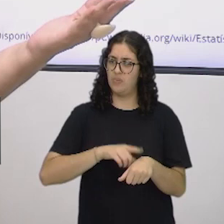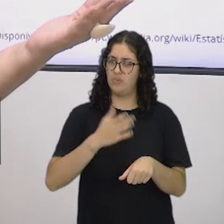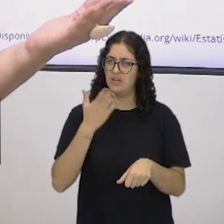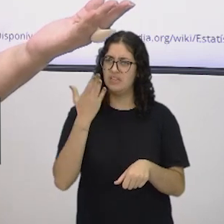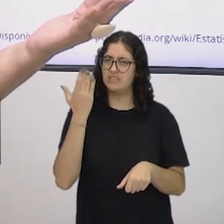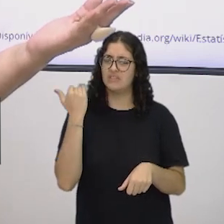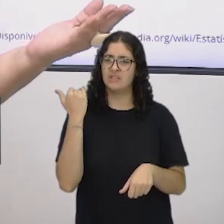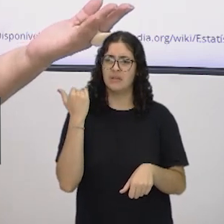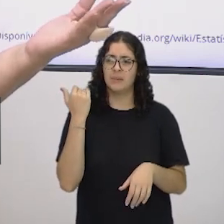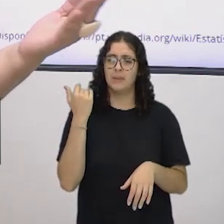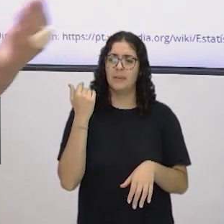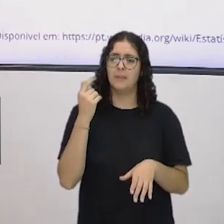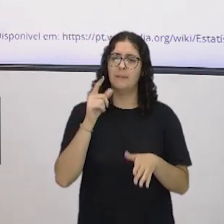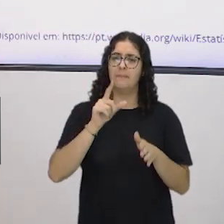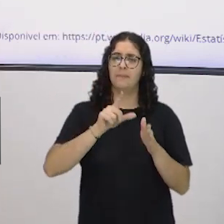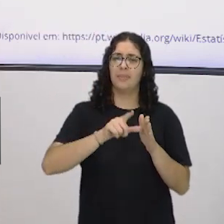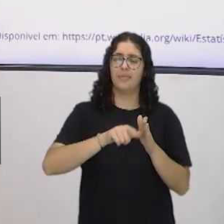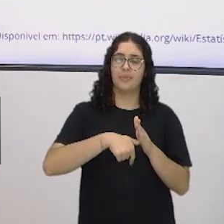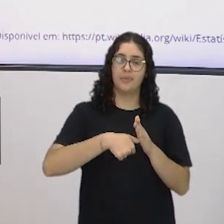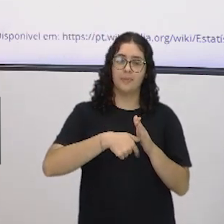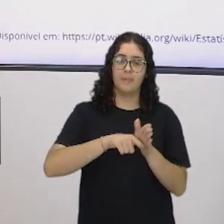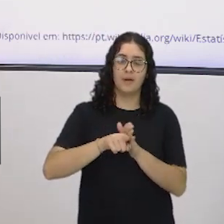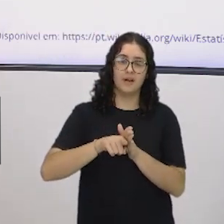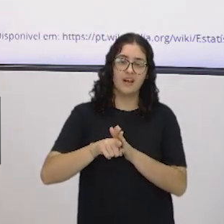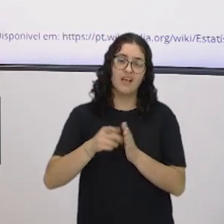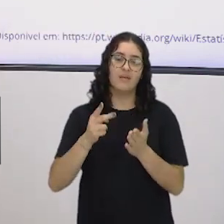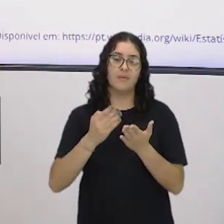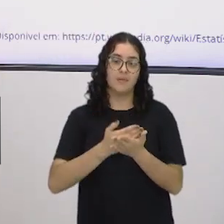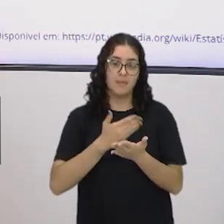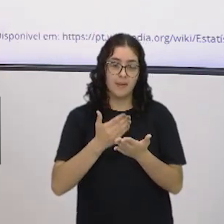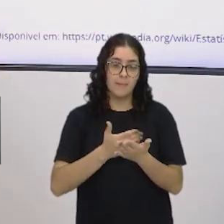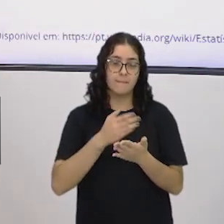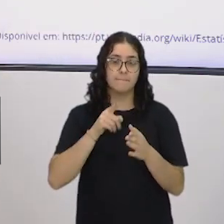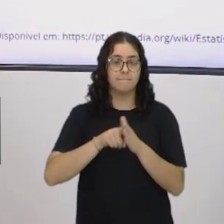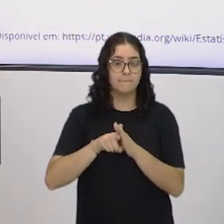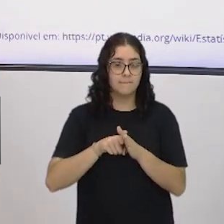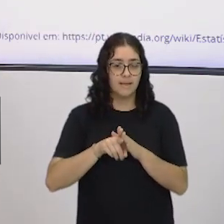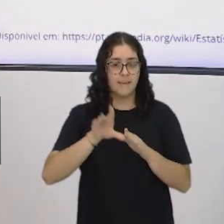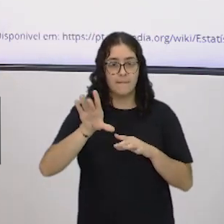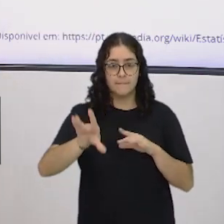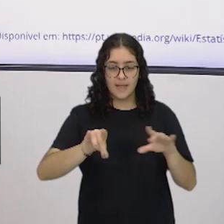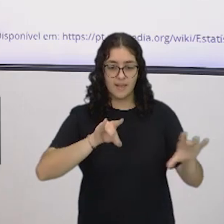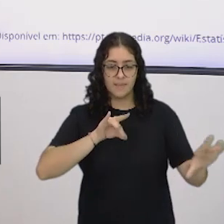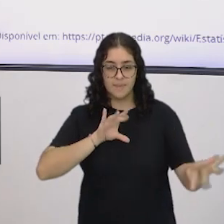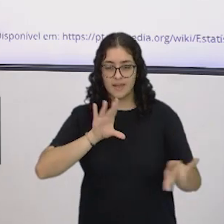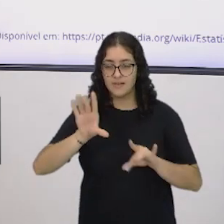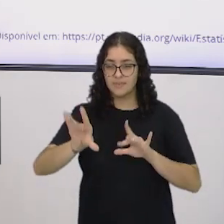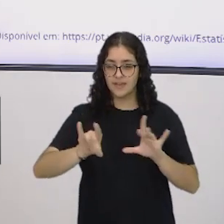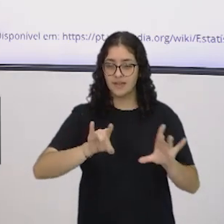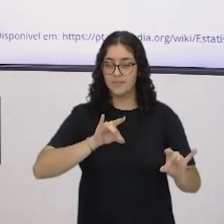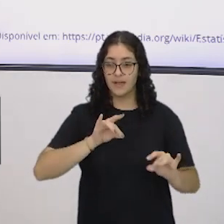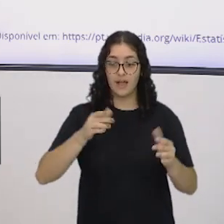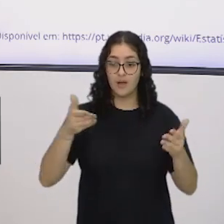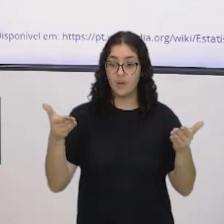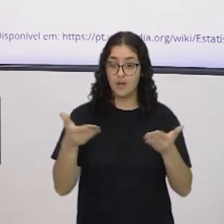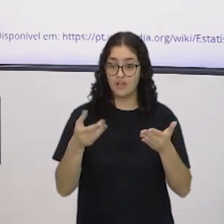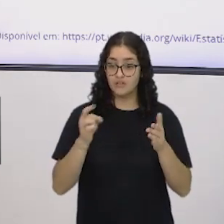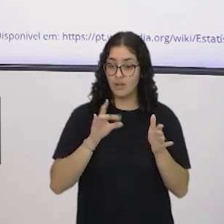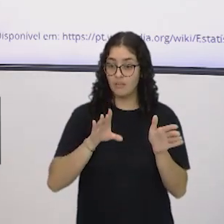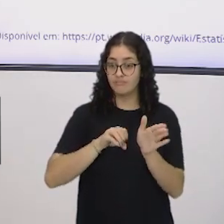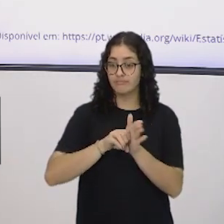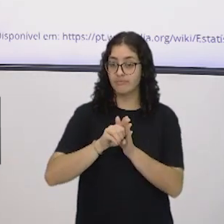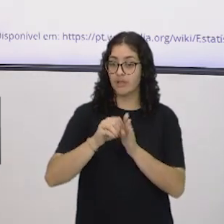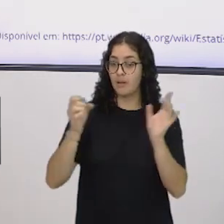antes, né? Fazendo a pesquisa e para você compilar todas as respostas, agora você faz o Google Forms, então